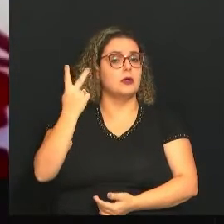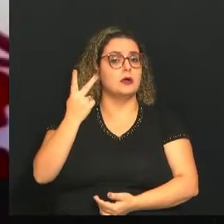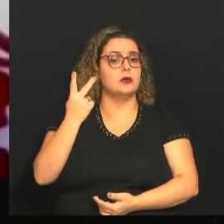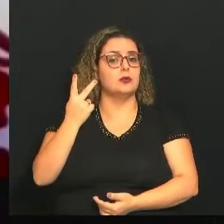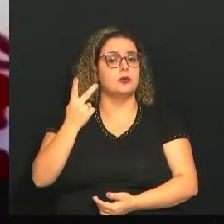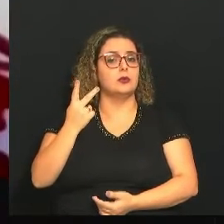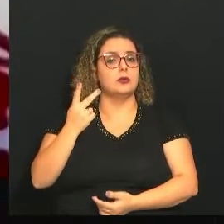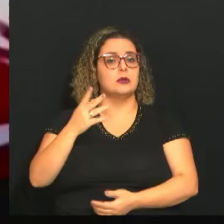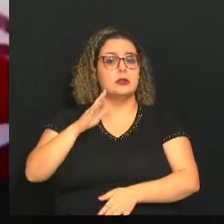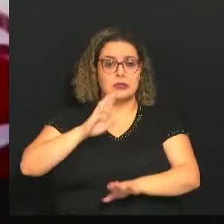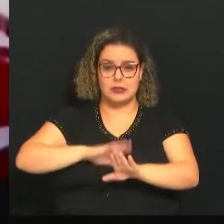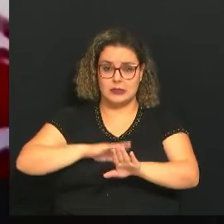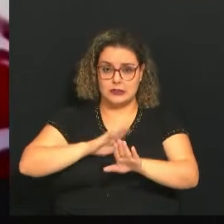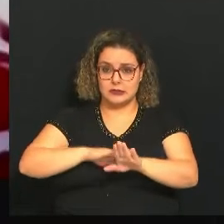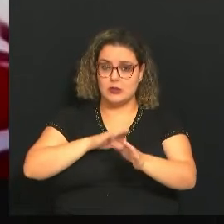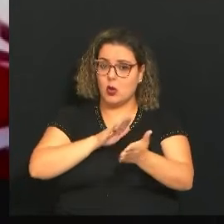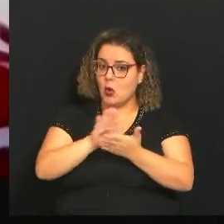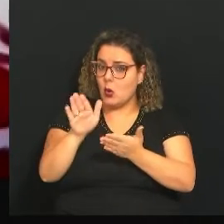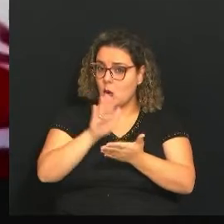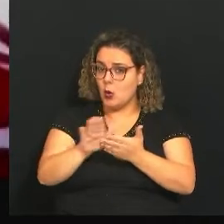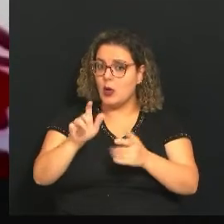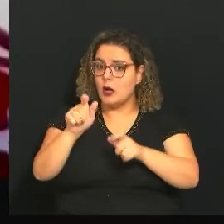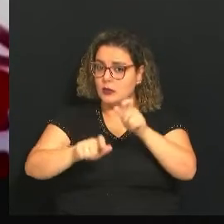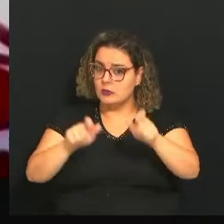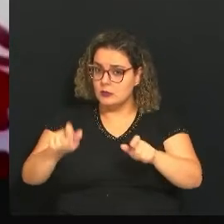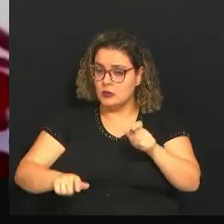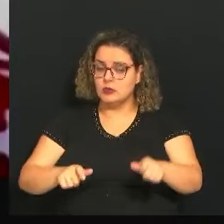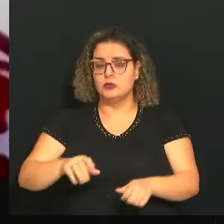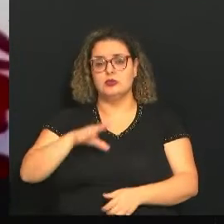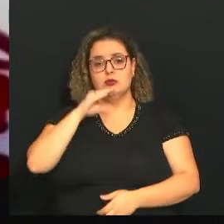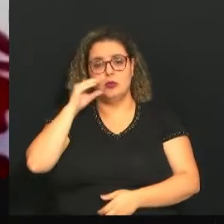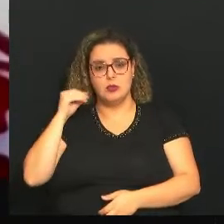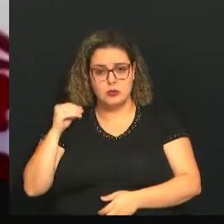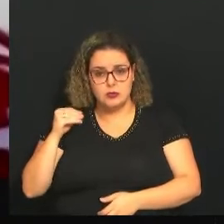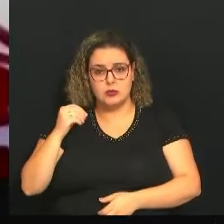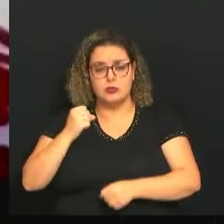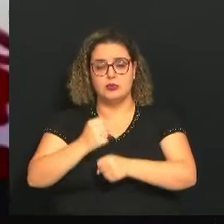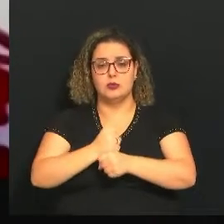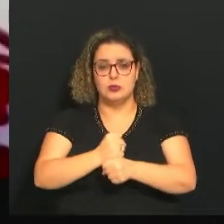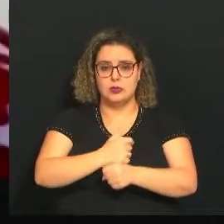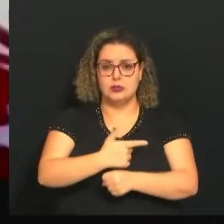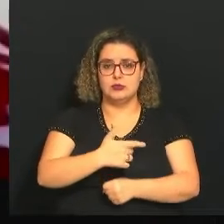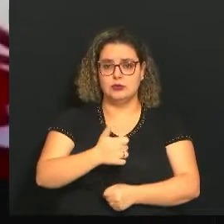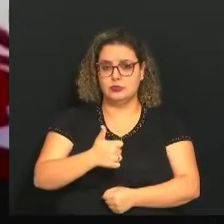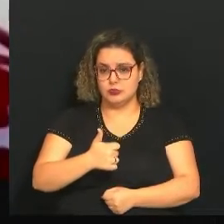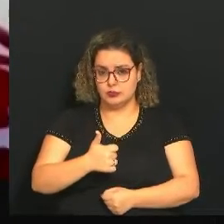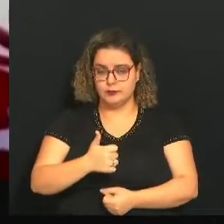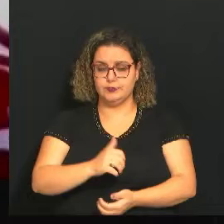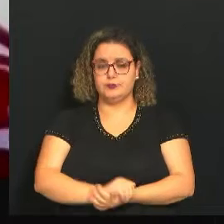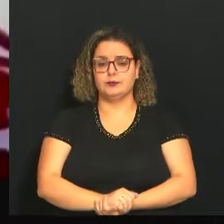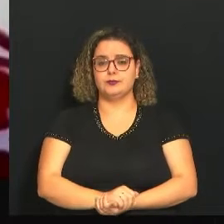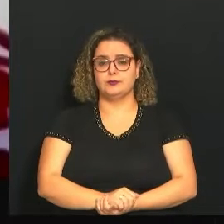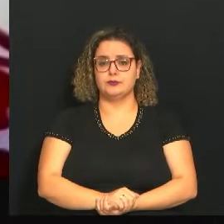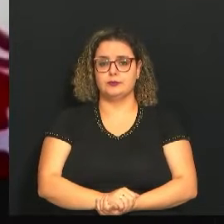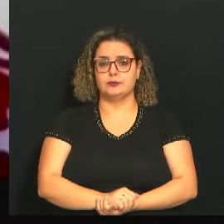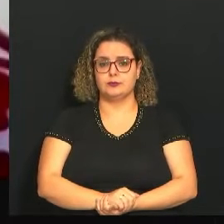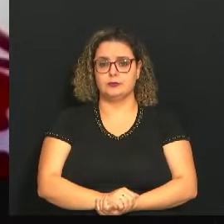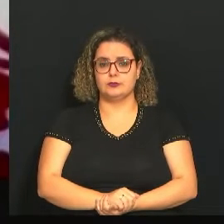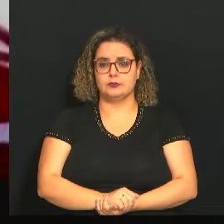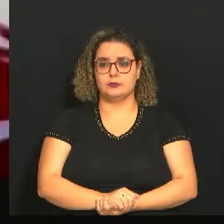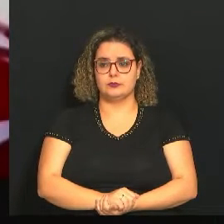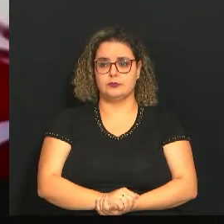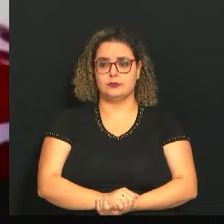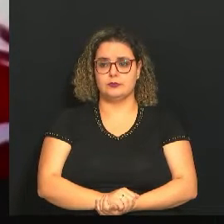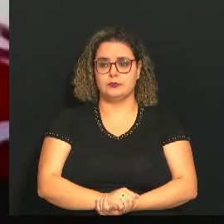execução de gasto com pessoal no ano de 2021, né? Considerando aí o último bimestre, o sexto